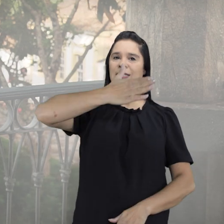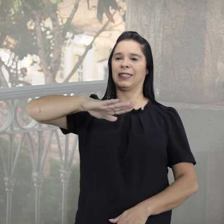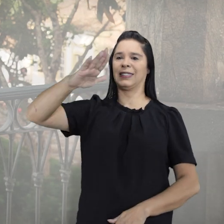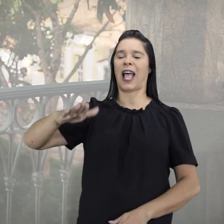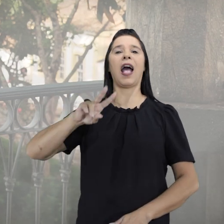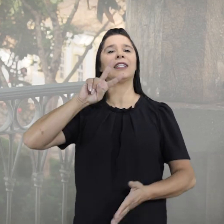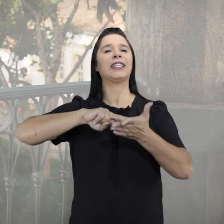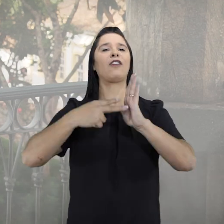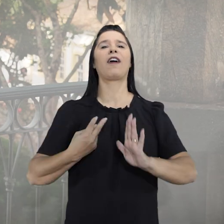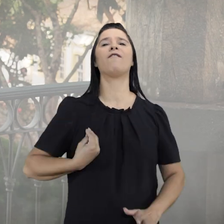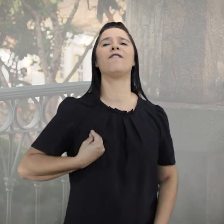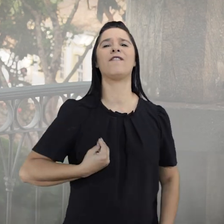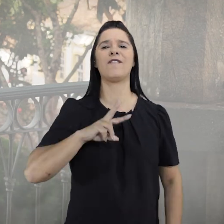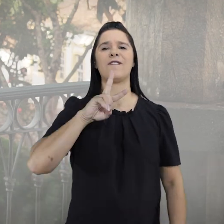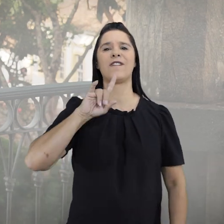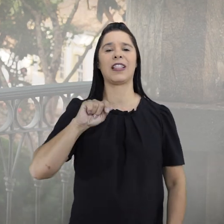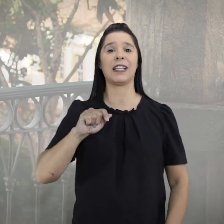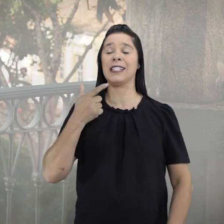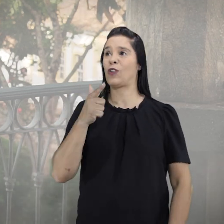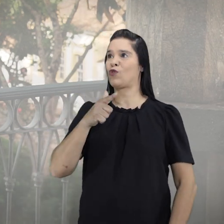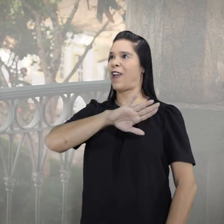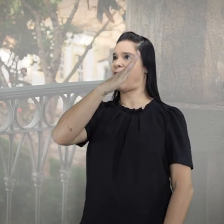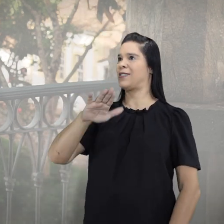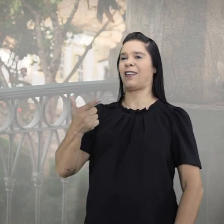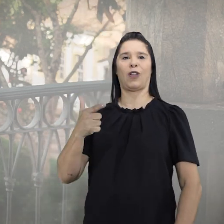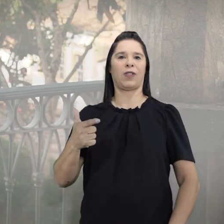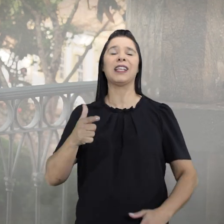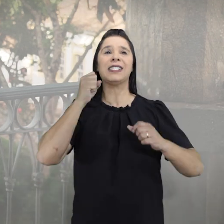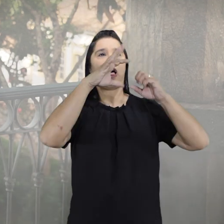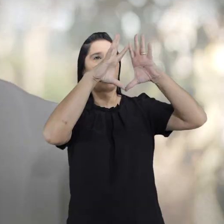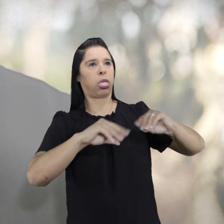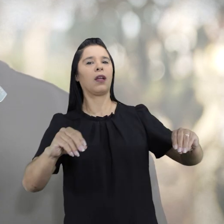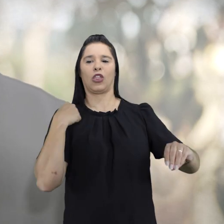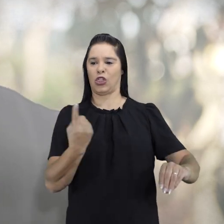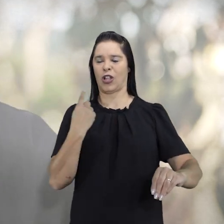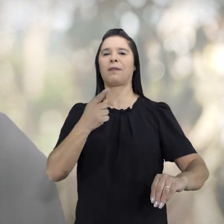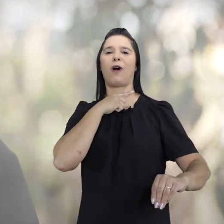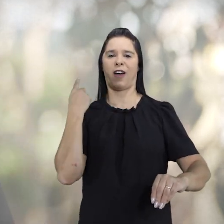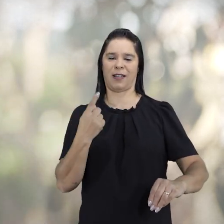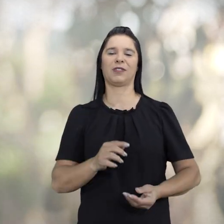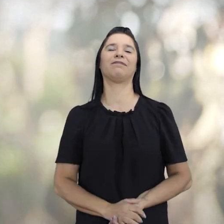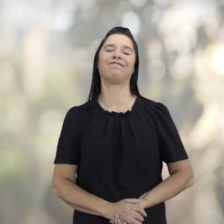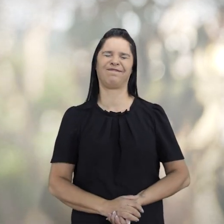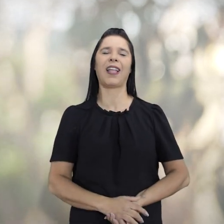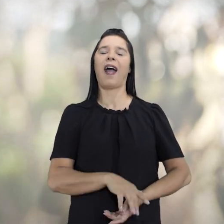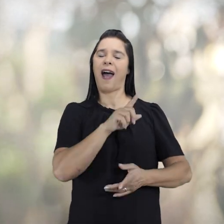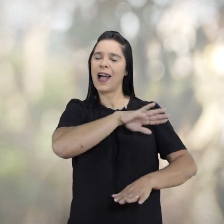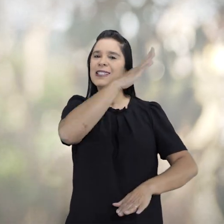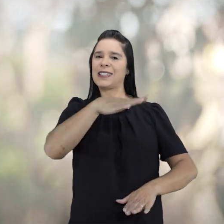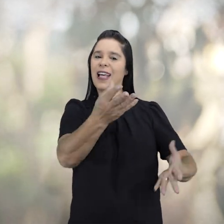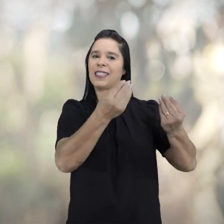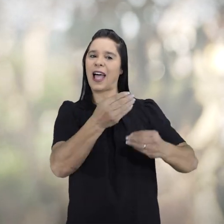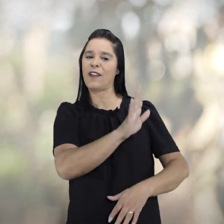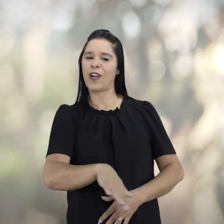é vida, né? Sem a serra ninguém vive, e se ela morrer todo mundo morre. A serra consegue trazer a